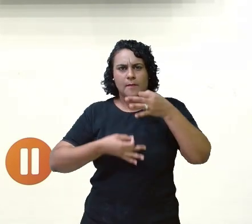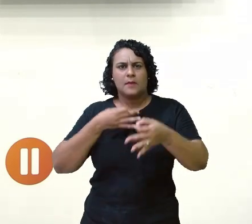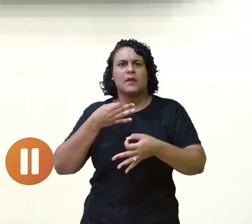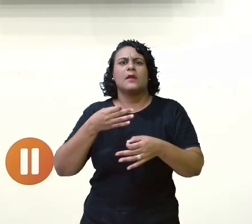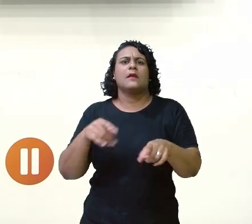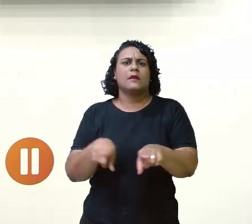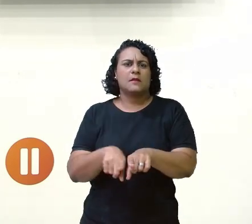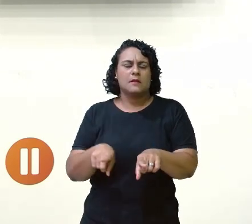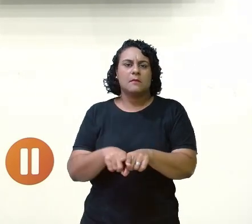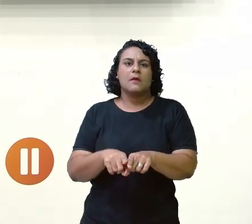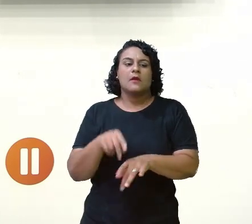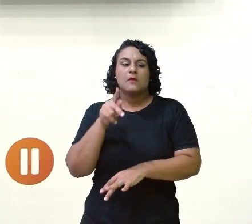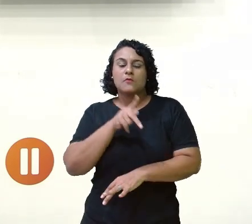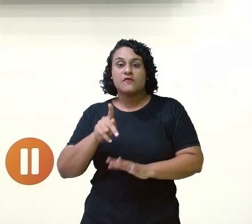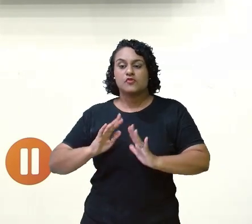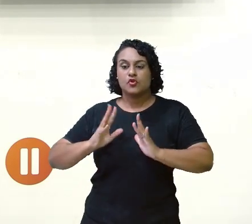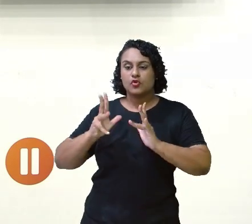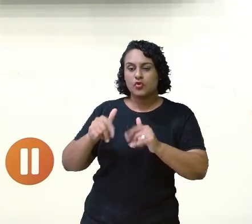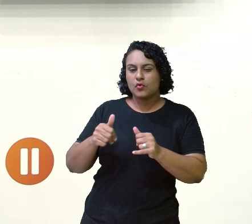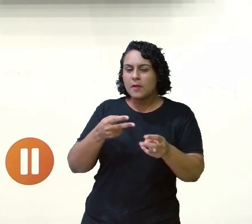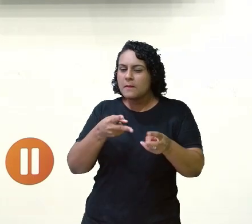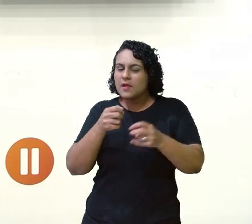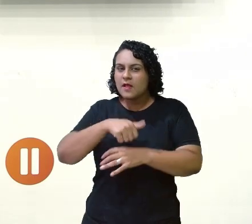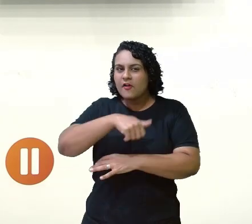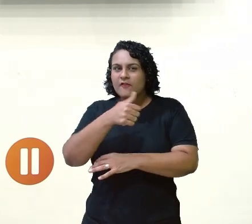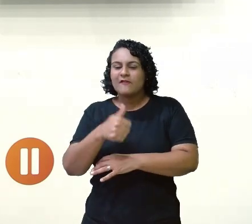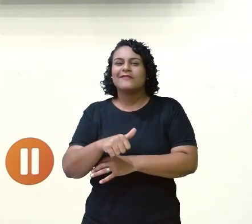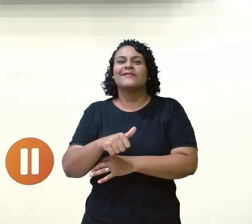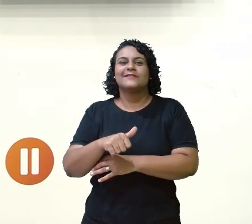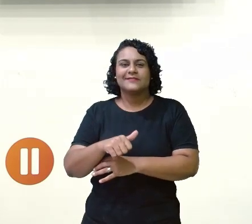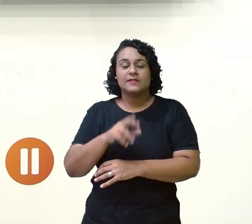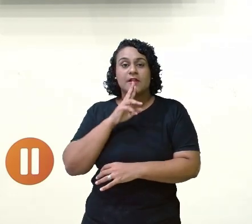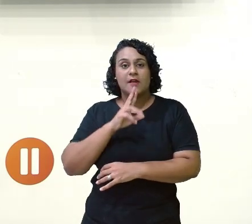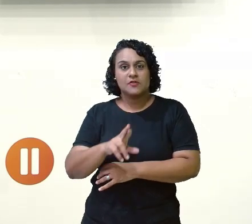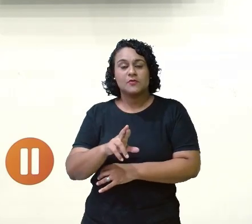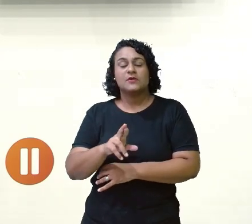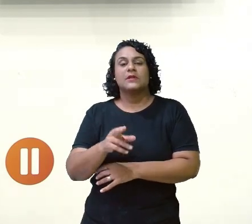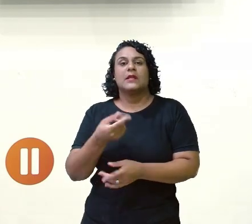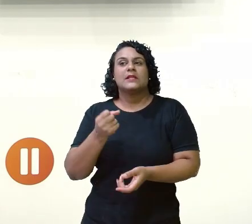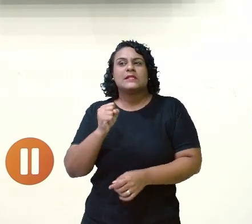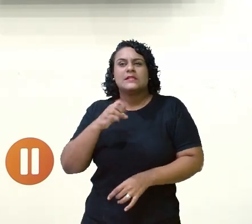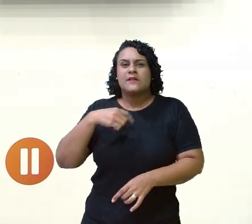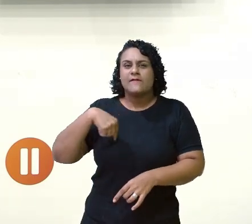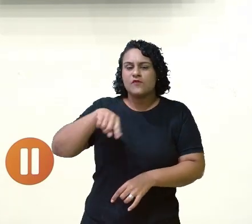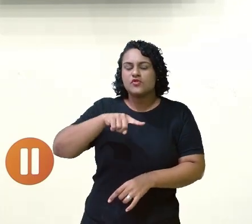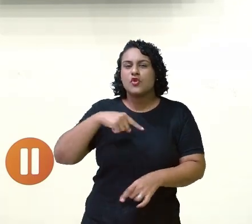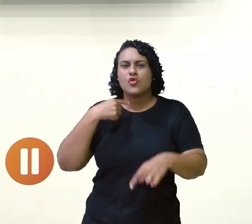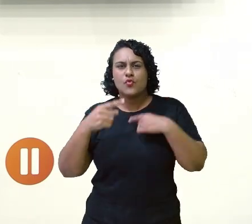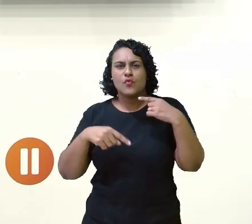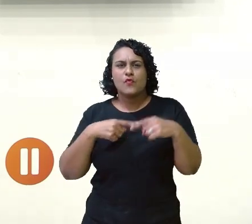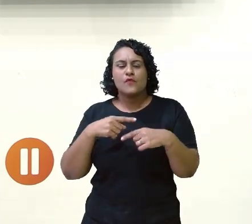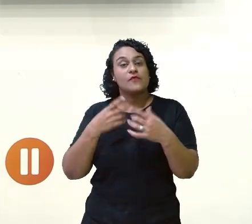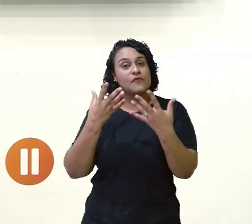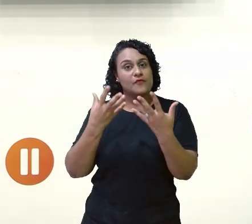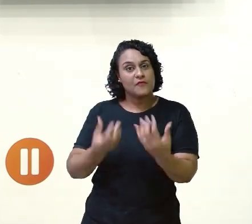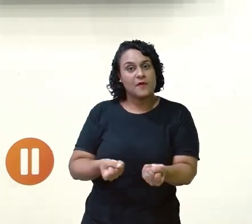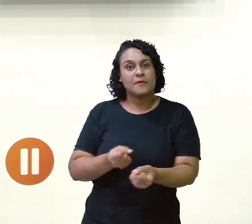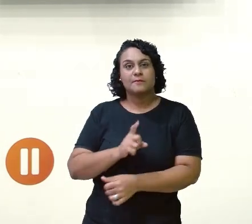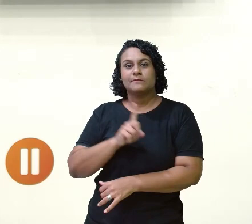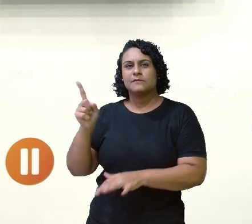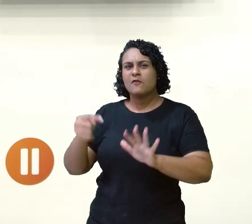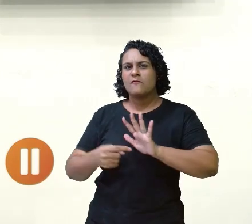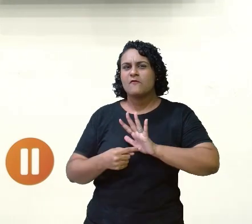sempre olhando os comentários para estar respondendo, tá bom? Então, vamos lá. Eu trago para vocês aqui